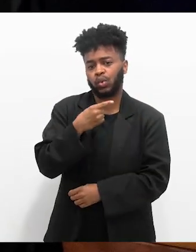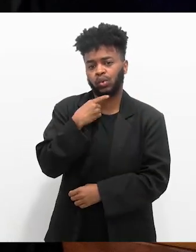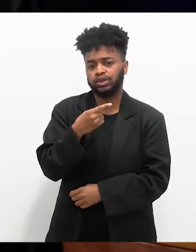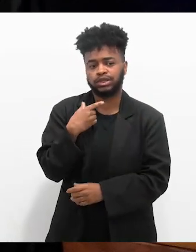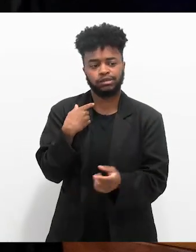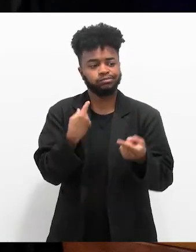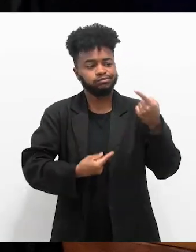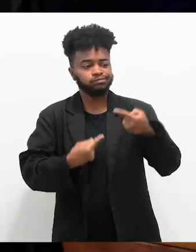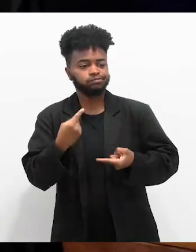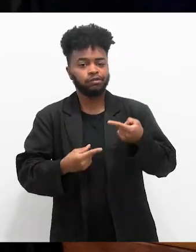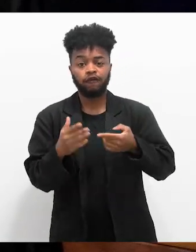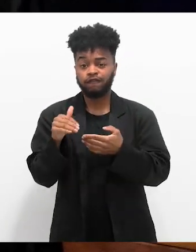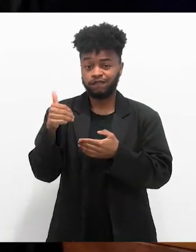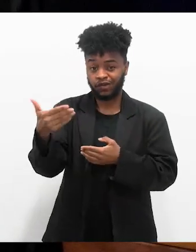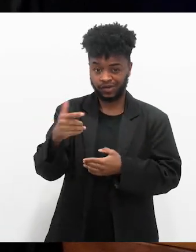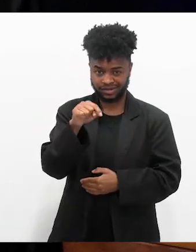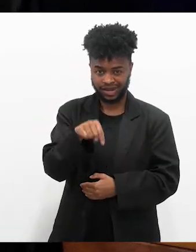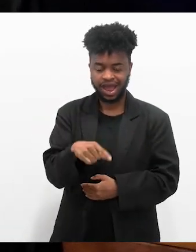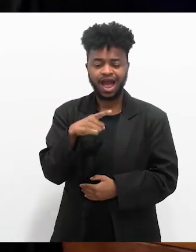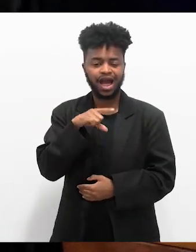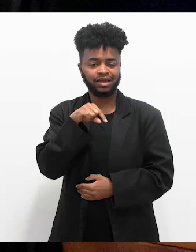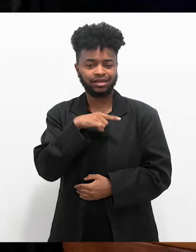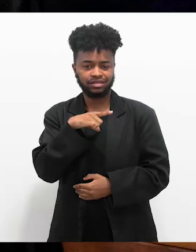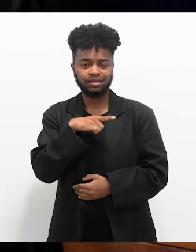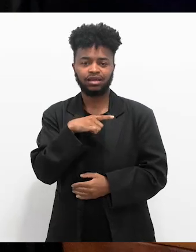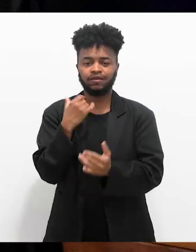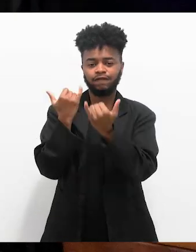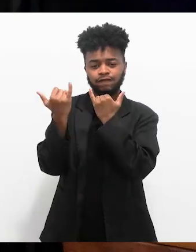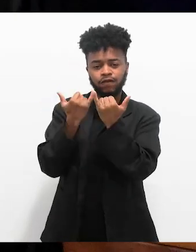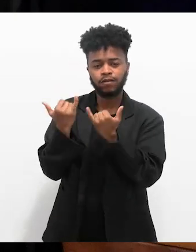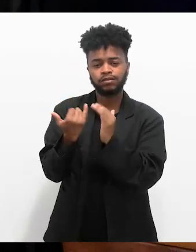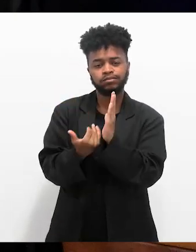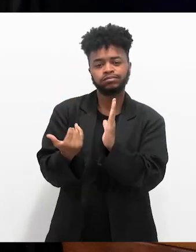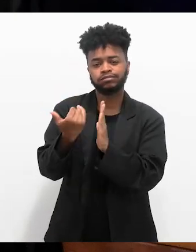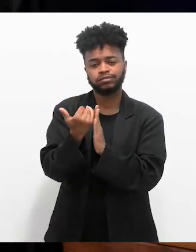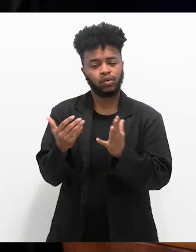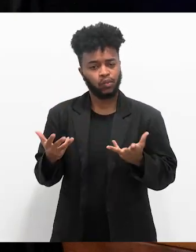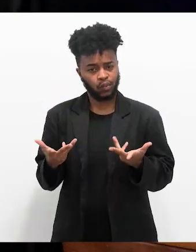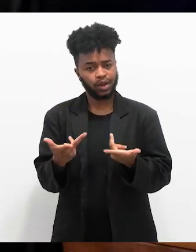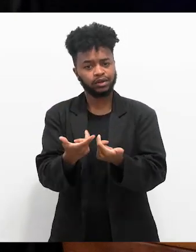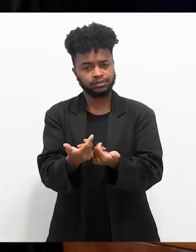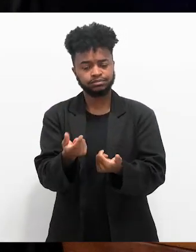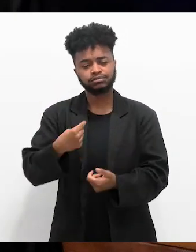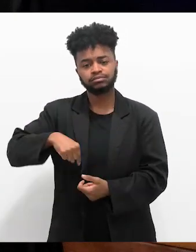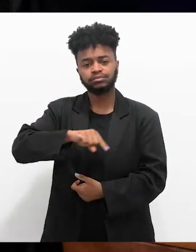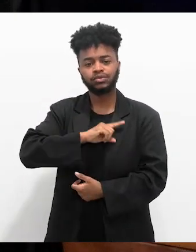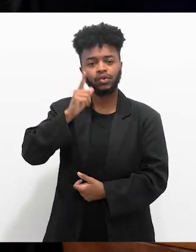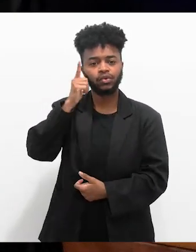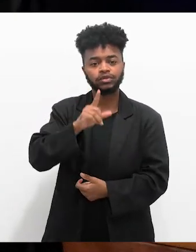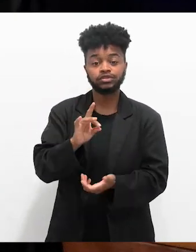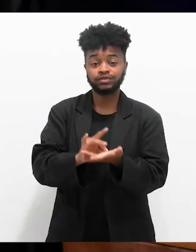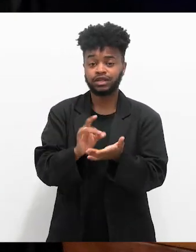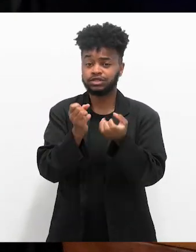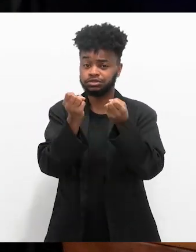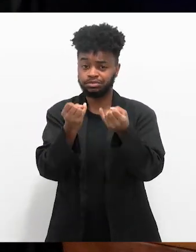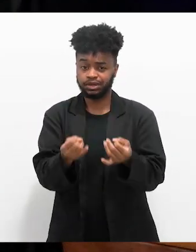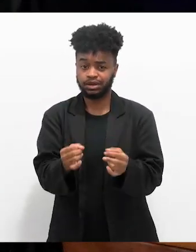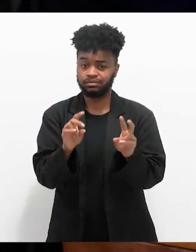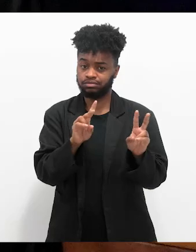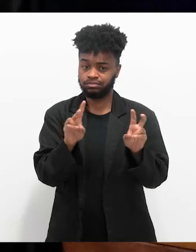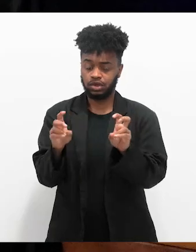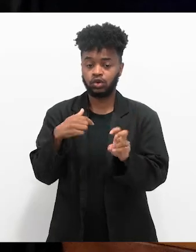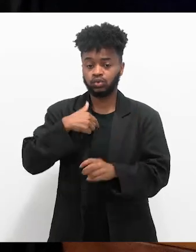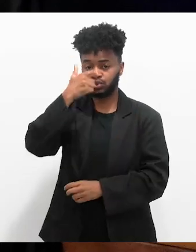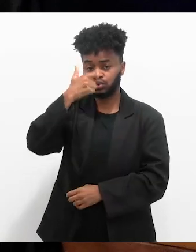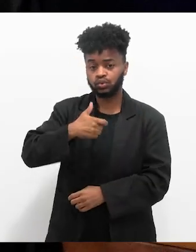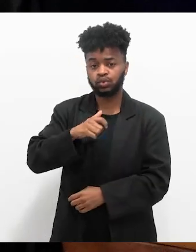fora, né? Aqui é muita informação. E aí, informação rica, porque a gente pode realmente falar sobre a nossa realidade. Eu sou um sacerdote de Ifá,